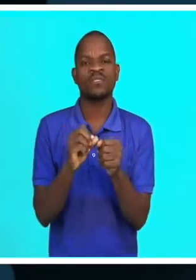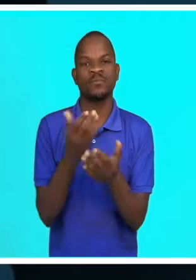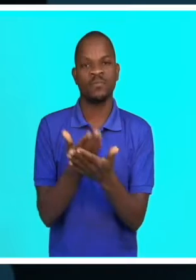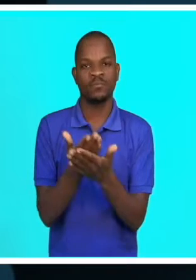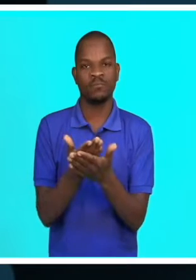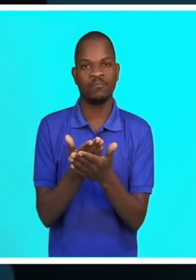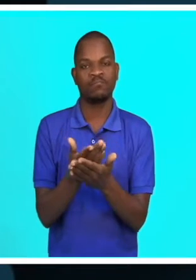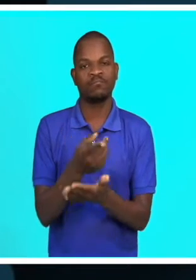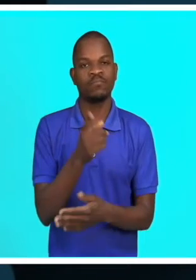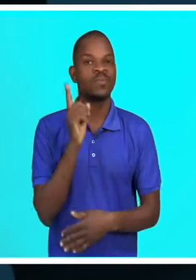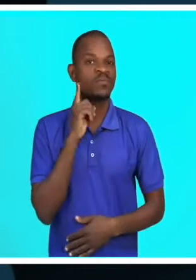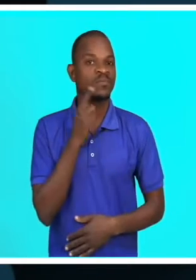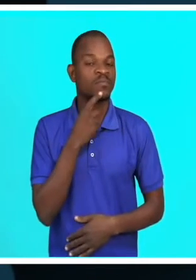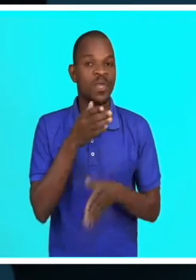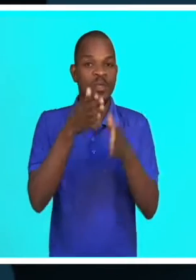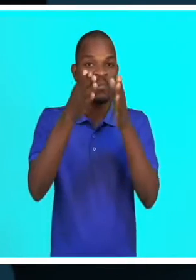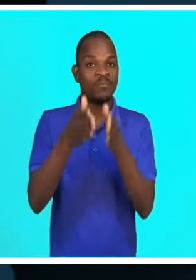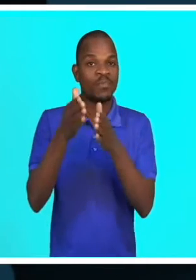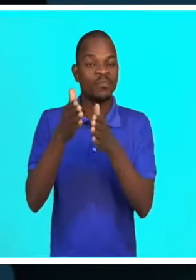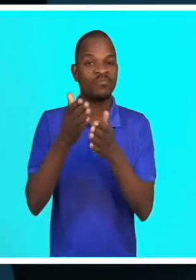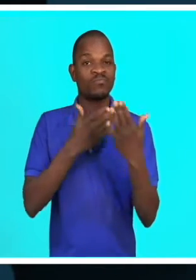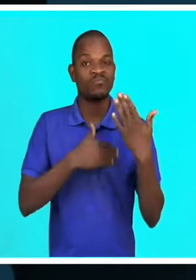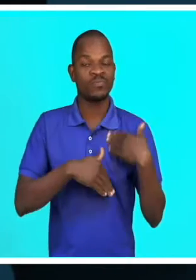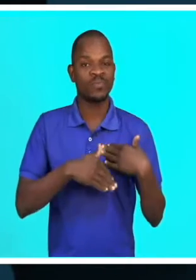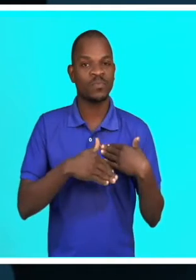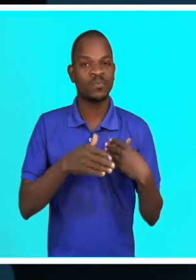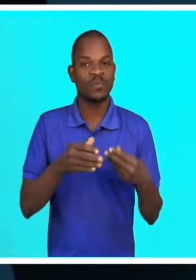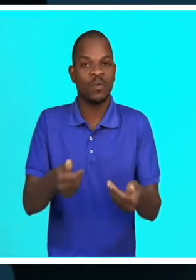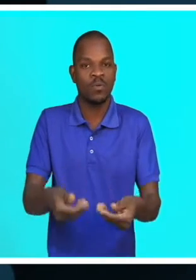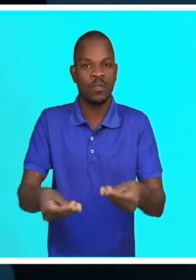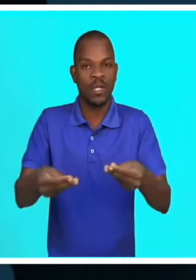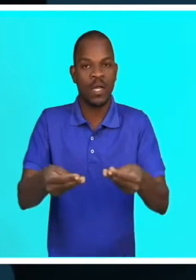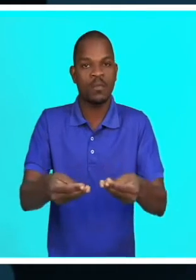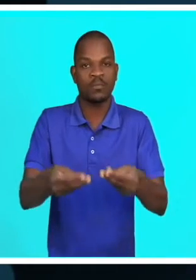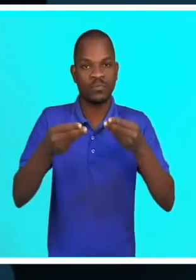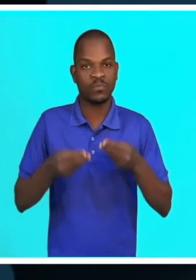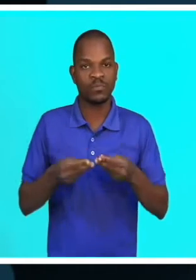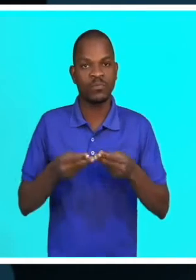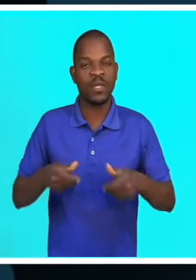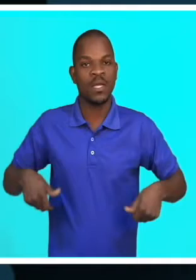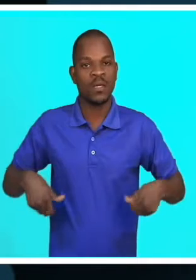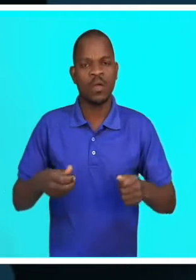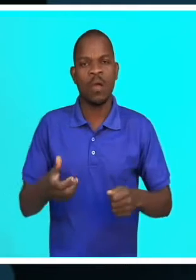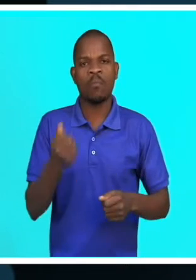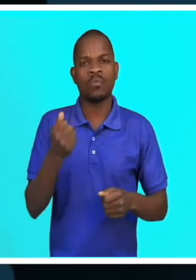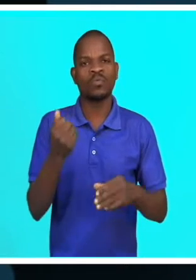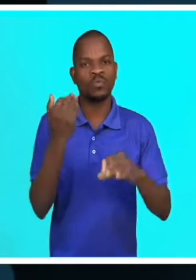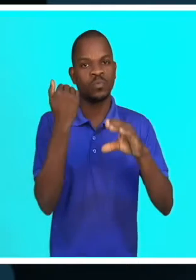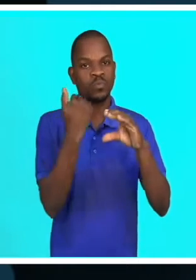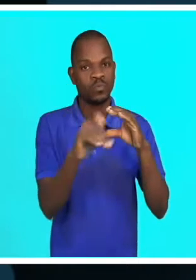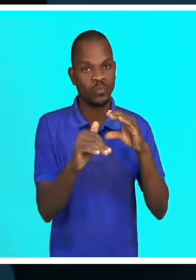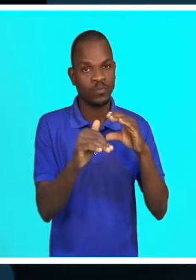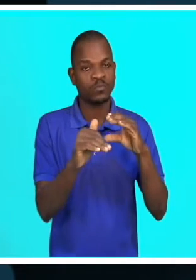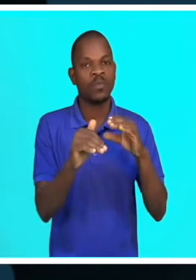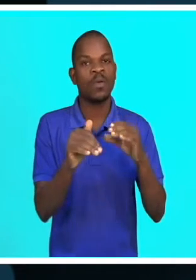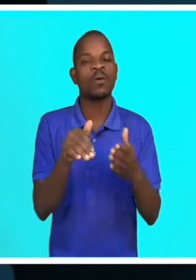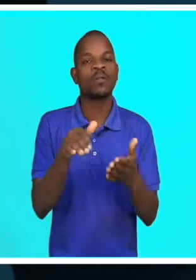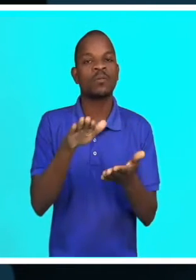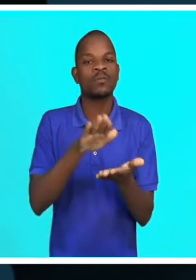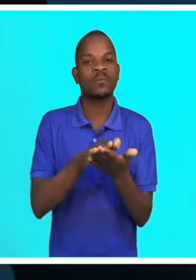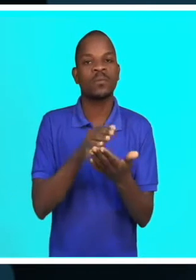fazer? A quem quiser receber uma cadeira de rodas, pode escrever para o nosso Info, a nossa página